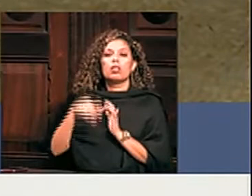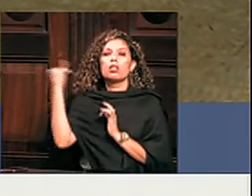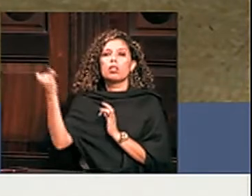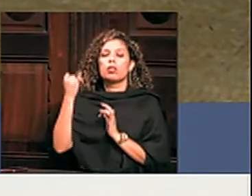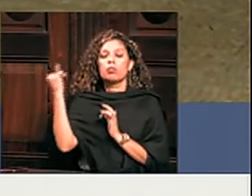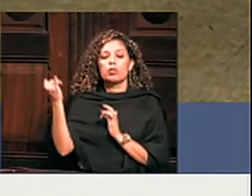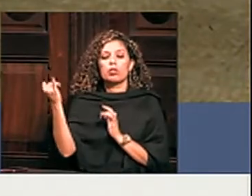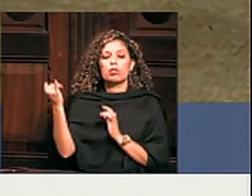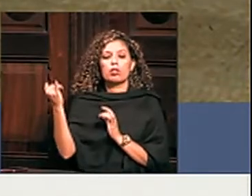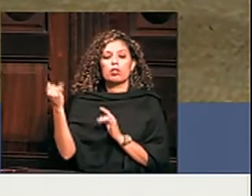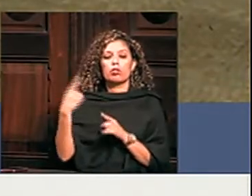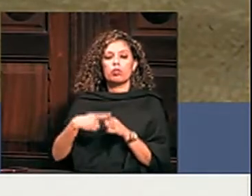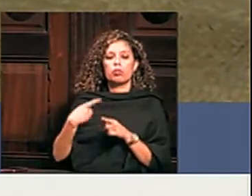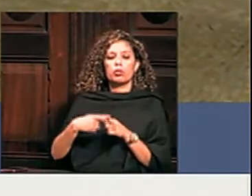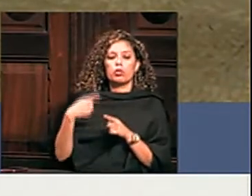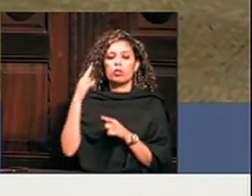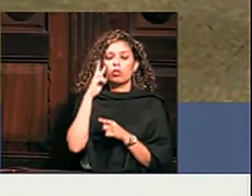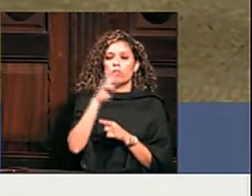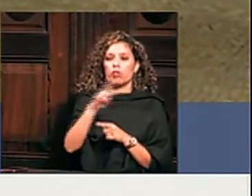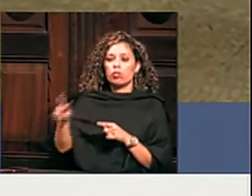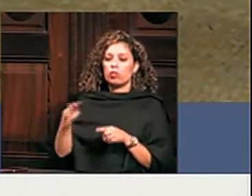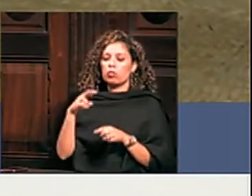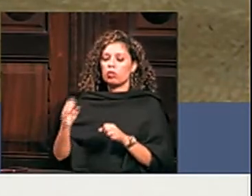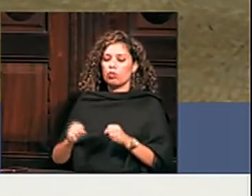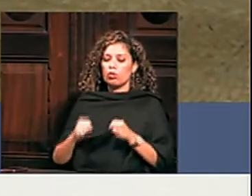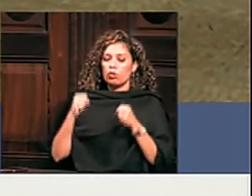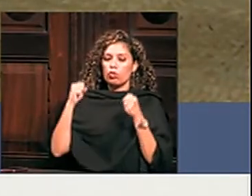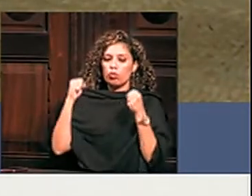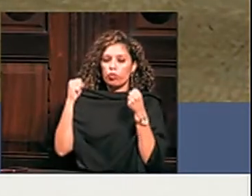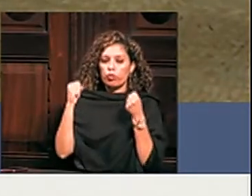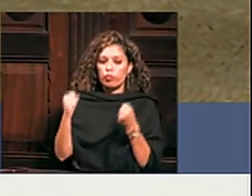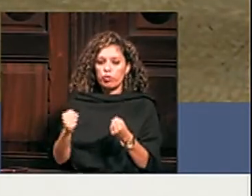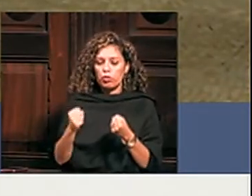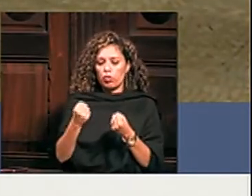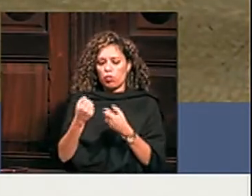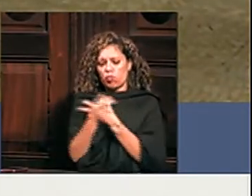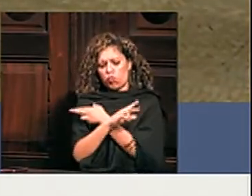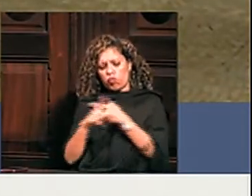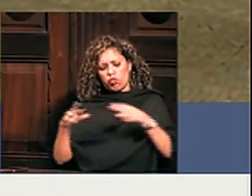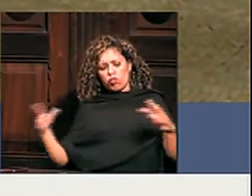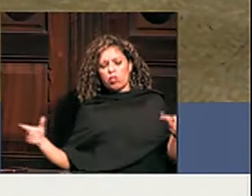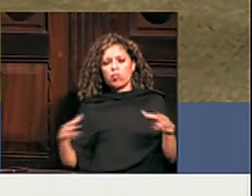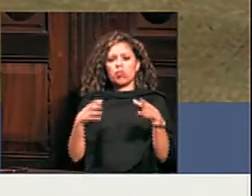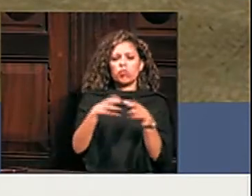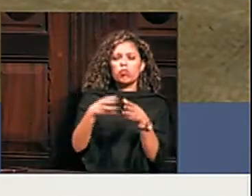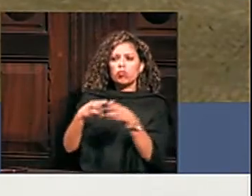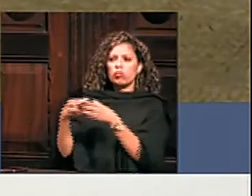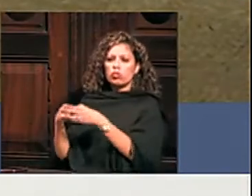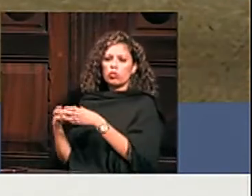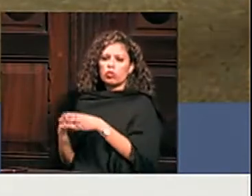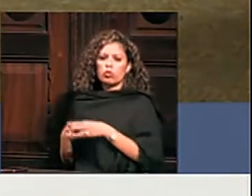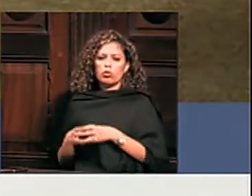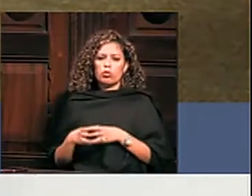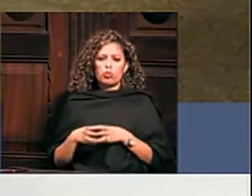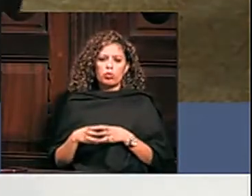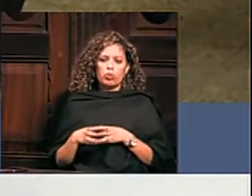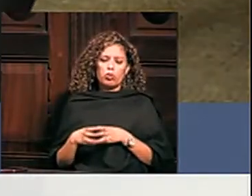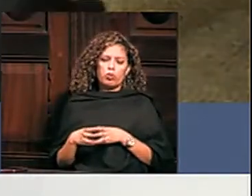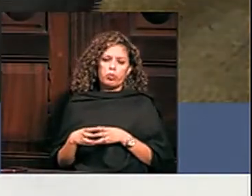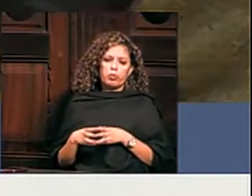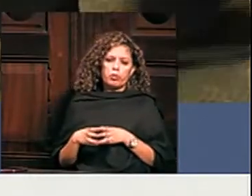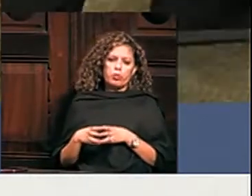importância, porque temos visto a resistência dos órgãos, tanto do Corpo de Bombeiro quanto da